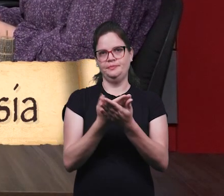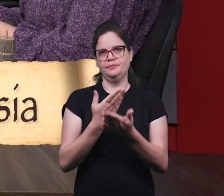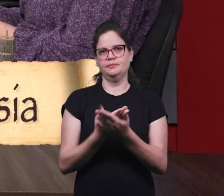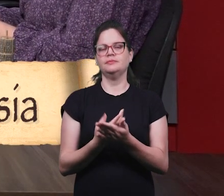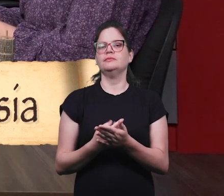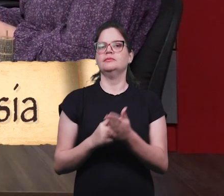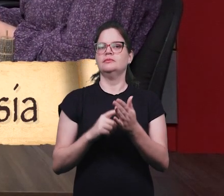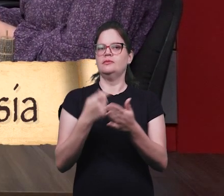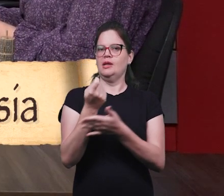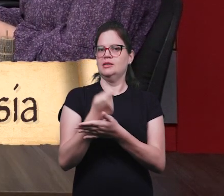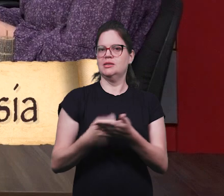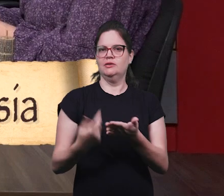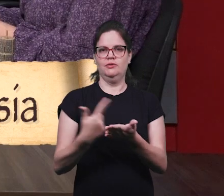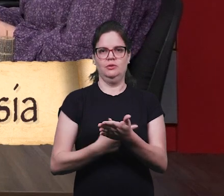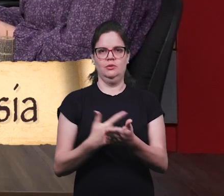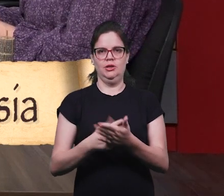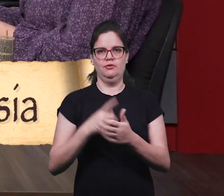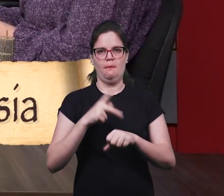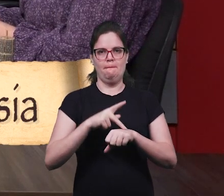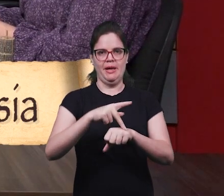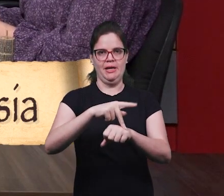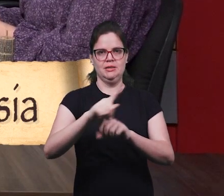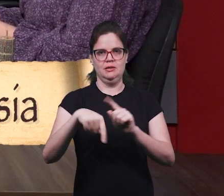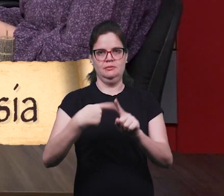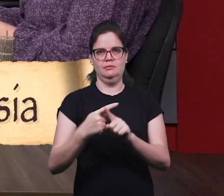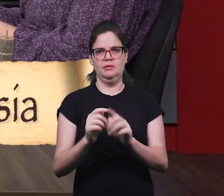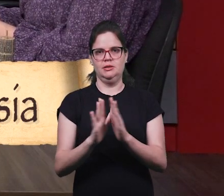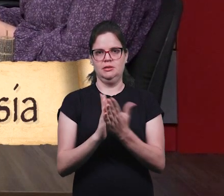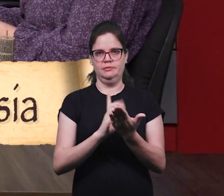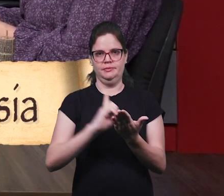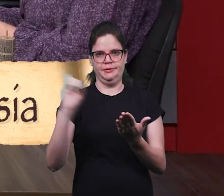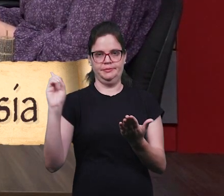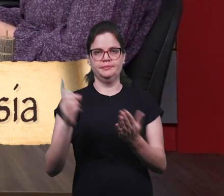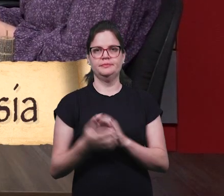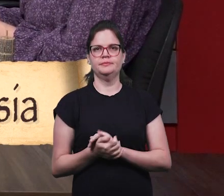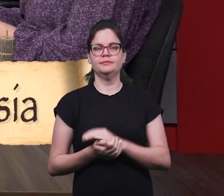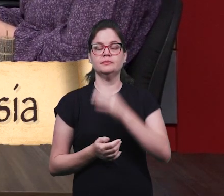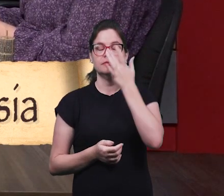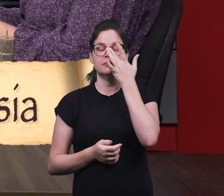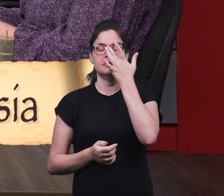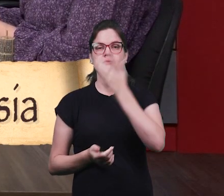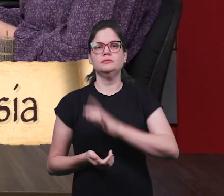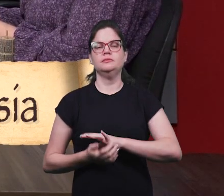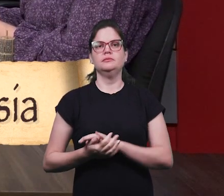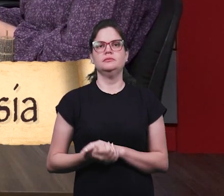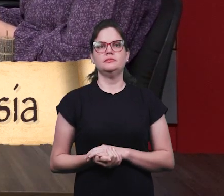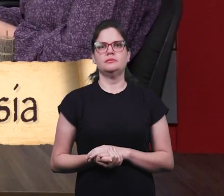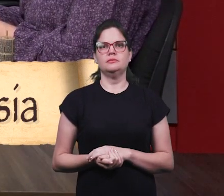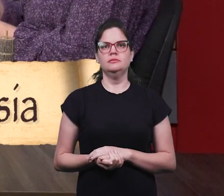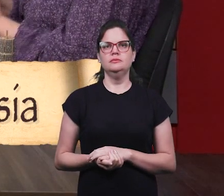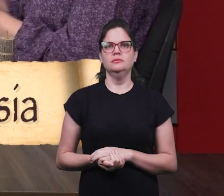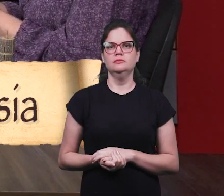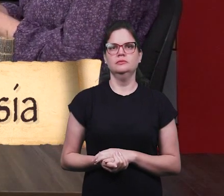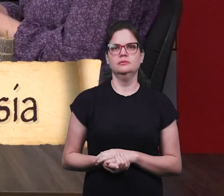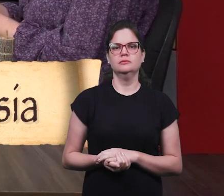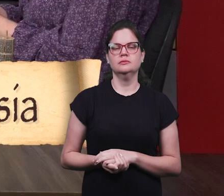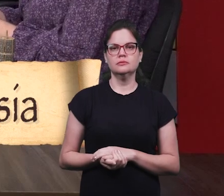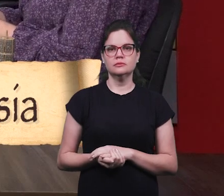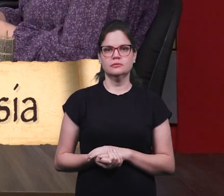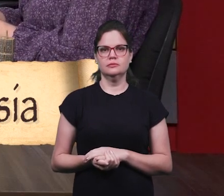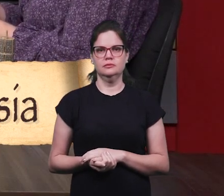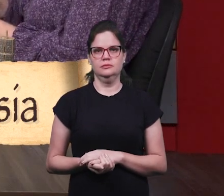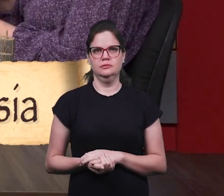a Pérsia e a Bíblia, Eduard Yamushi, e ele